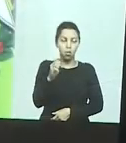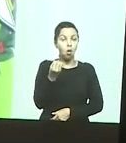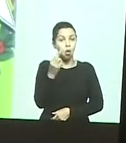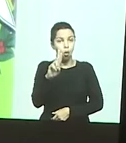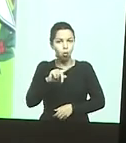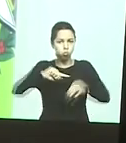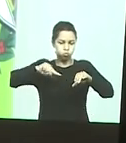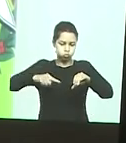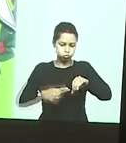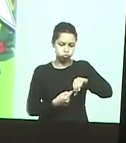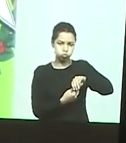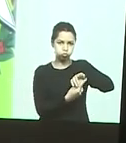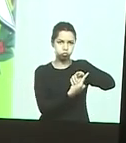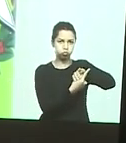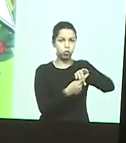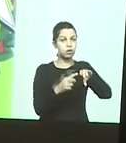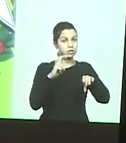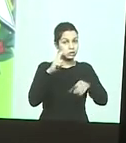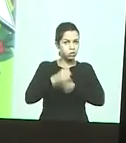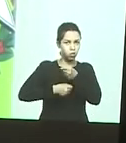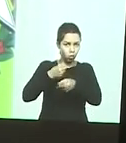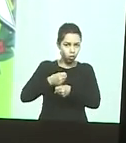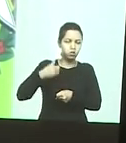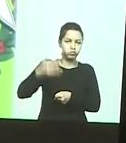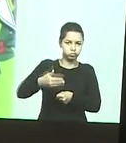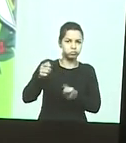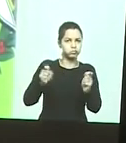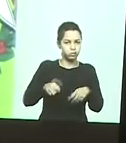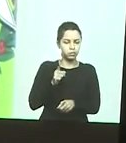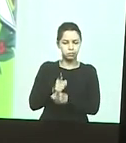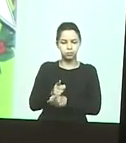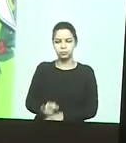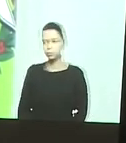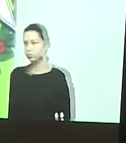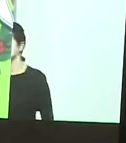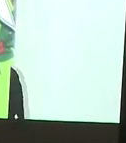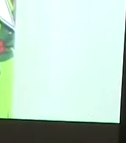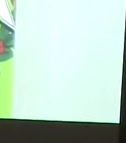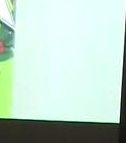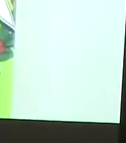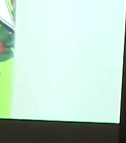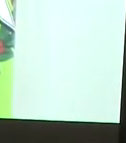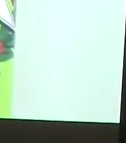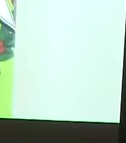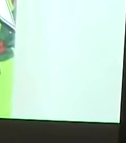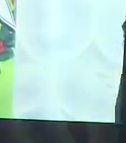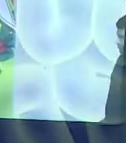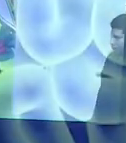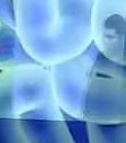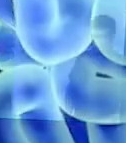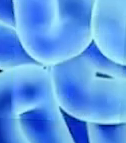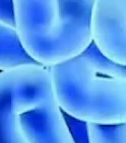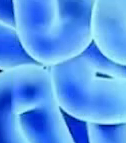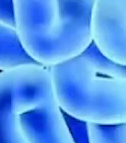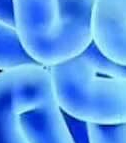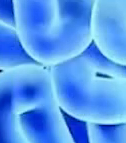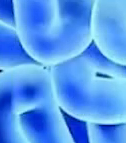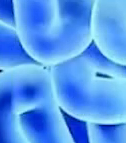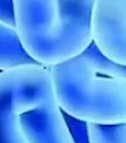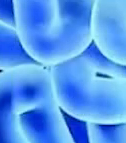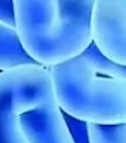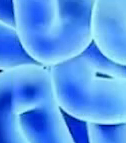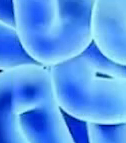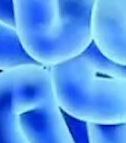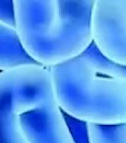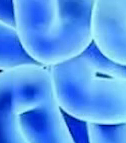durante o pronunciamento na Tribuna o médico Guilherme bucha hein também fez um alerta ao poder público de acordo